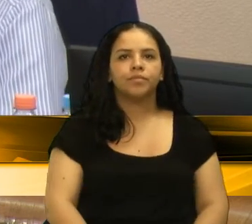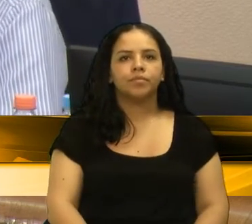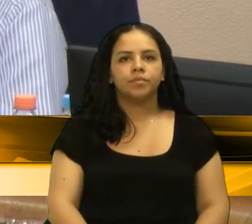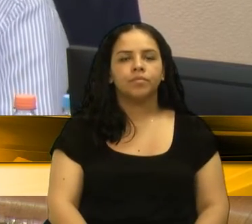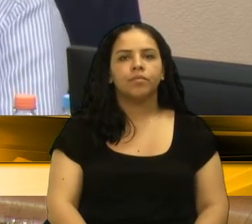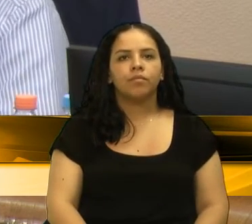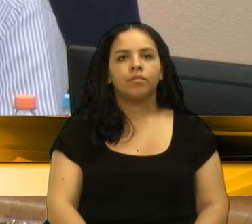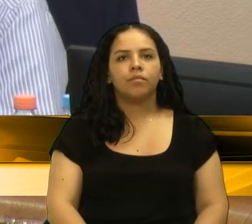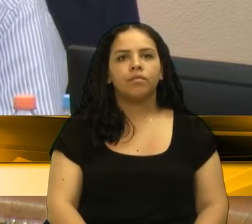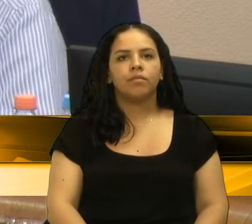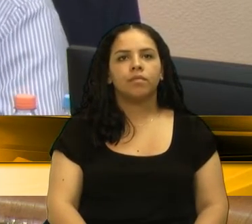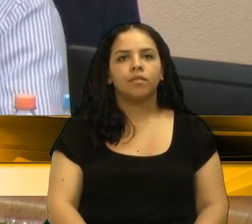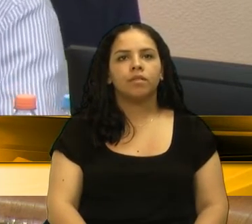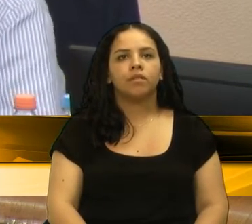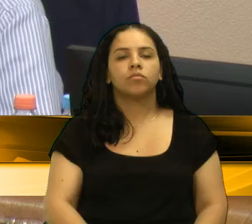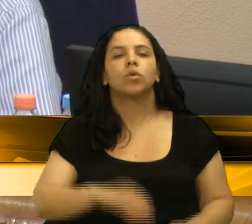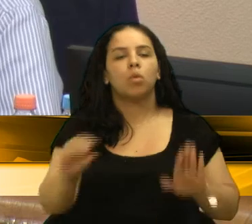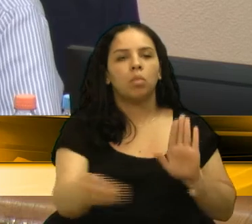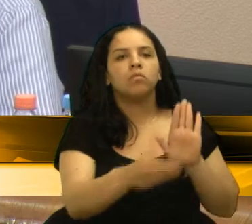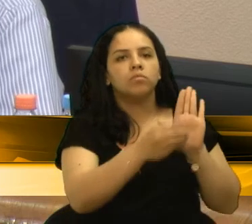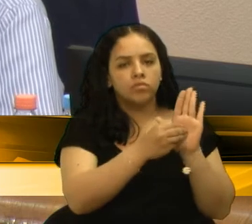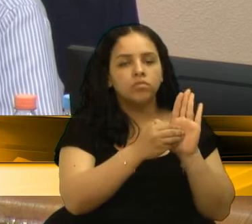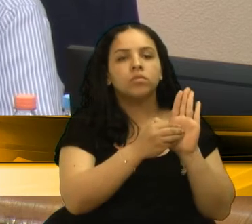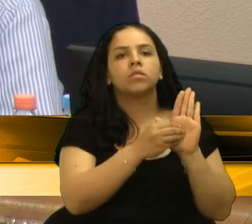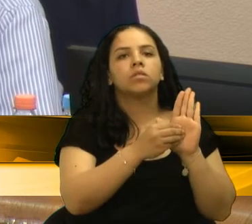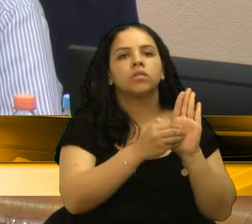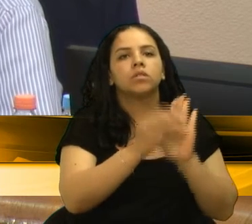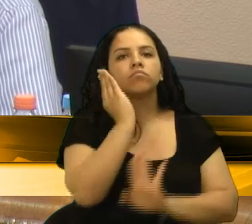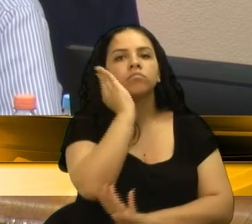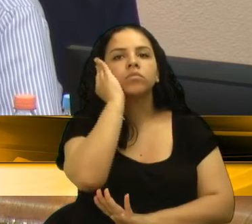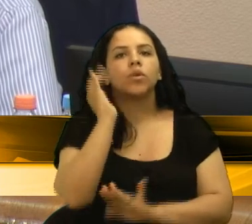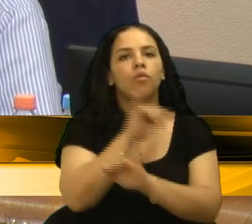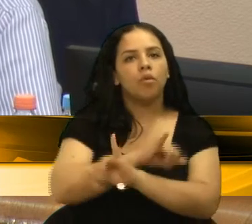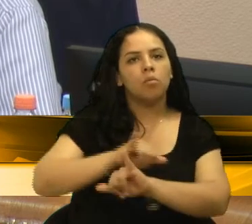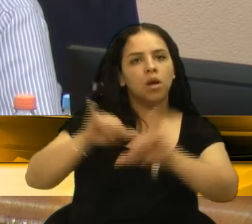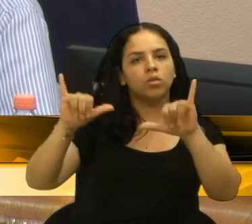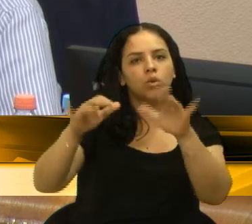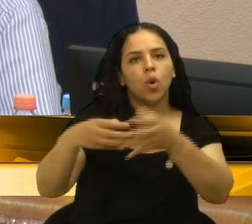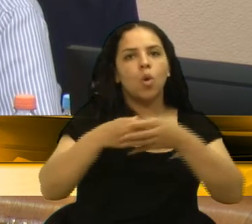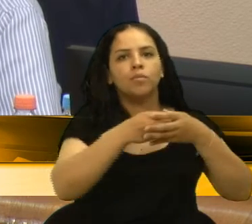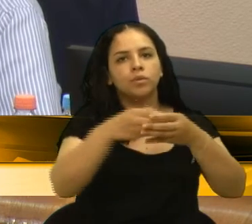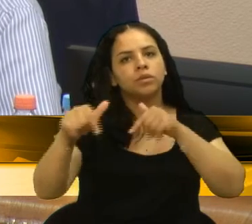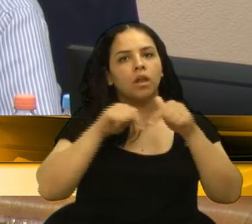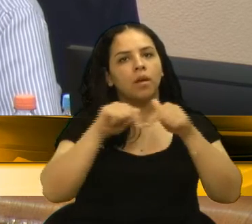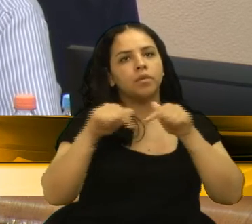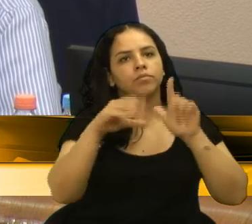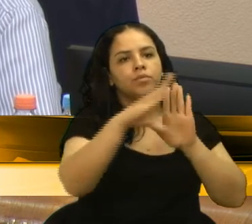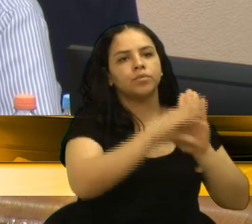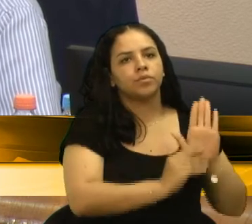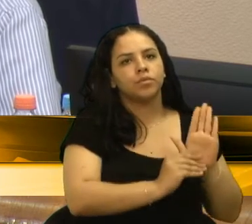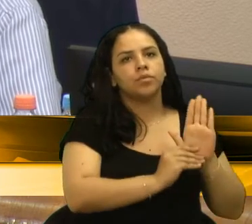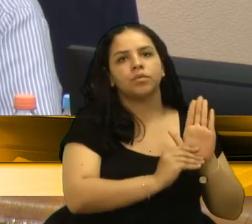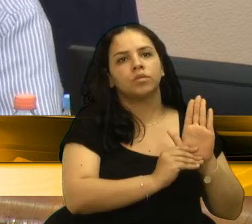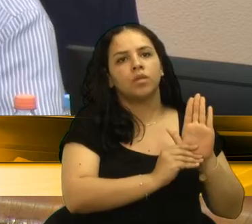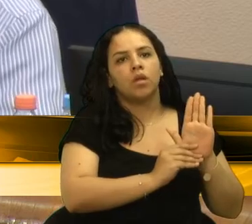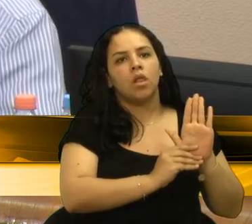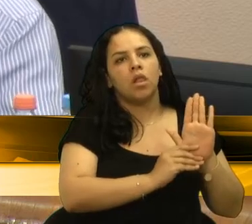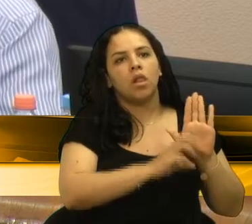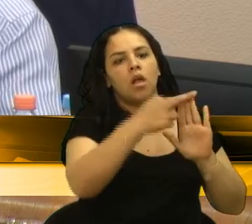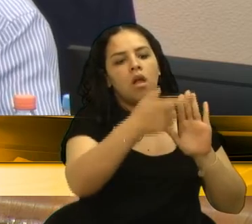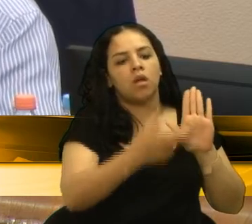Senhora Mirângela, foram remetidas. Doutora Cássia, foi formado um grupo de trabalho para a redição das normas e decretos e as